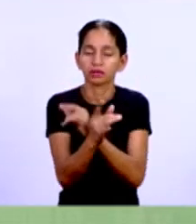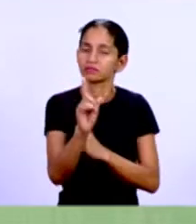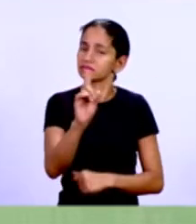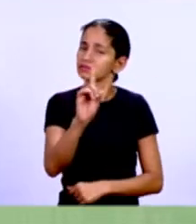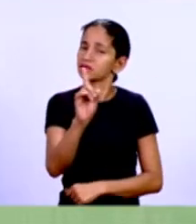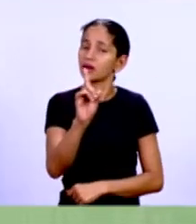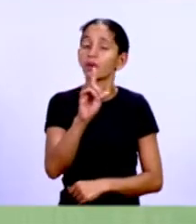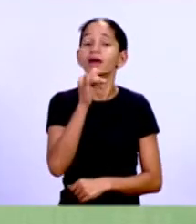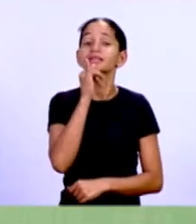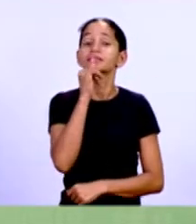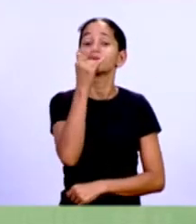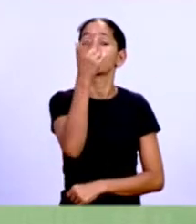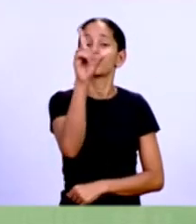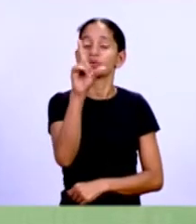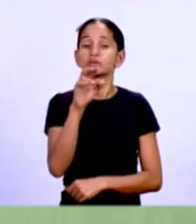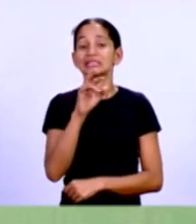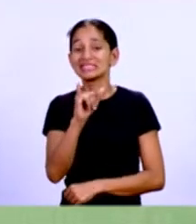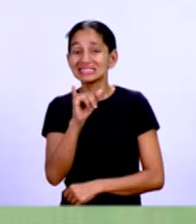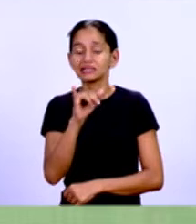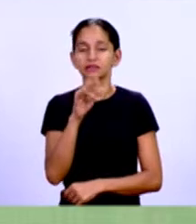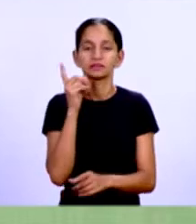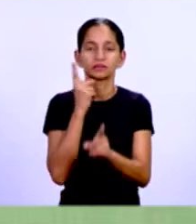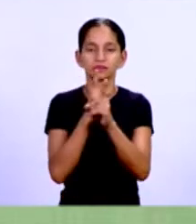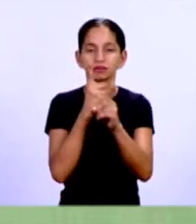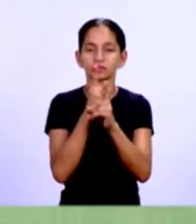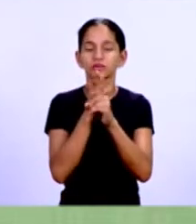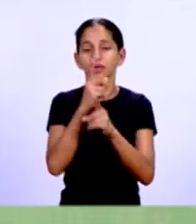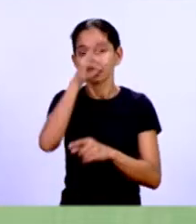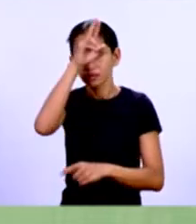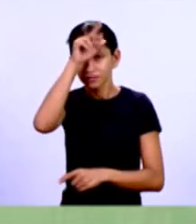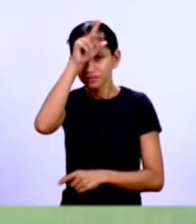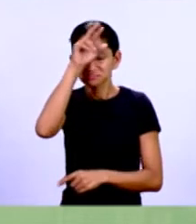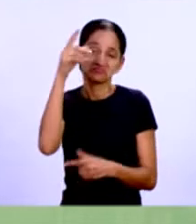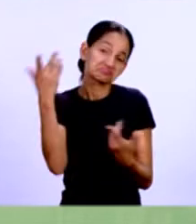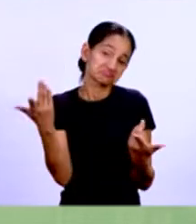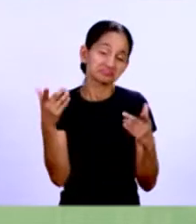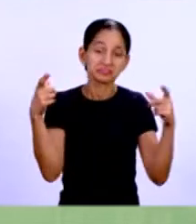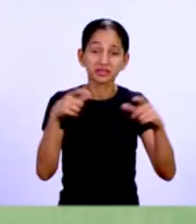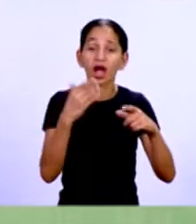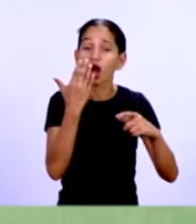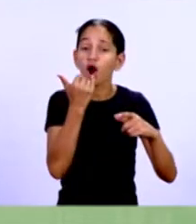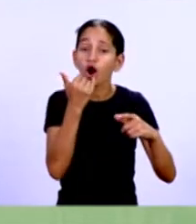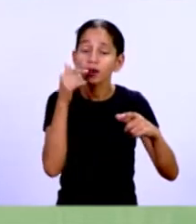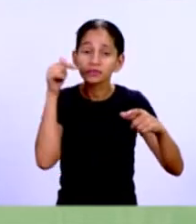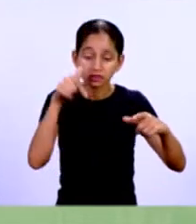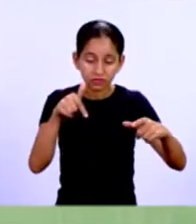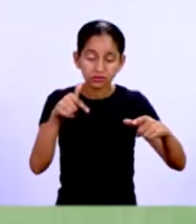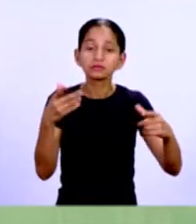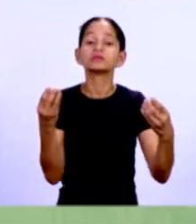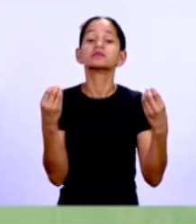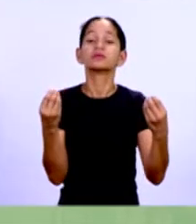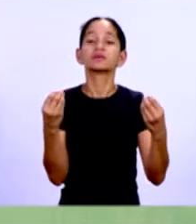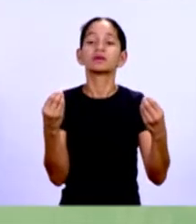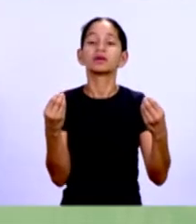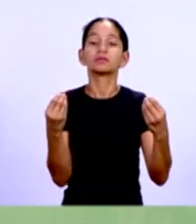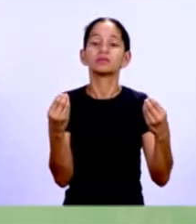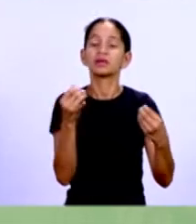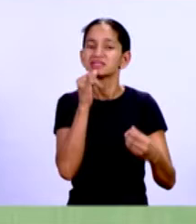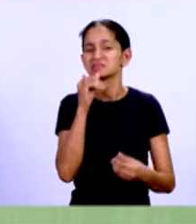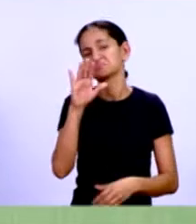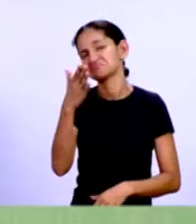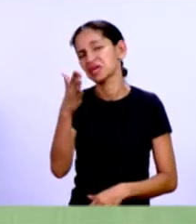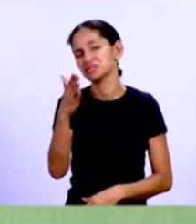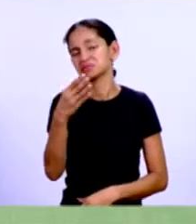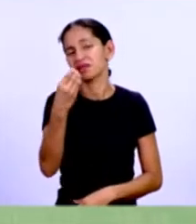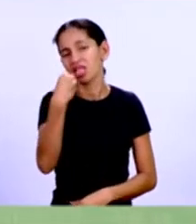da imagem, encontrarem uma barata lá no restaurante, num prato de comida, eu posso até diagnosticar isso como baixo. Eu posso dizer assim, a